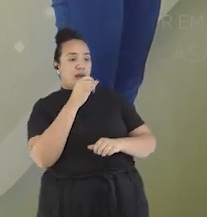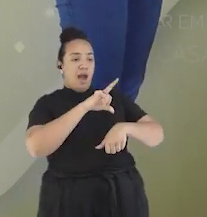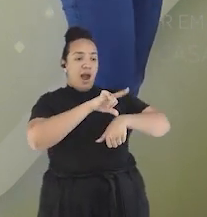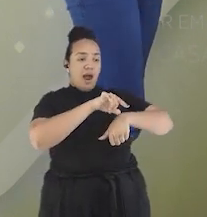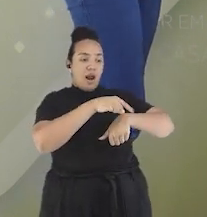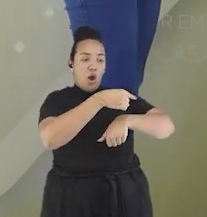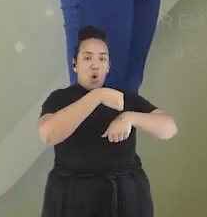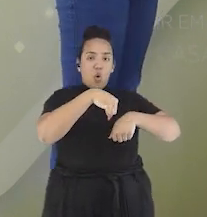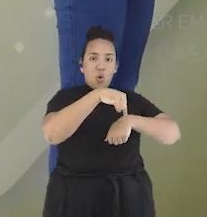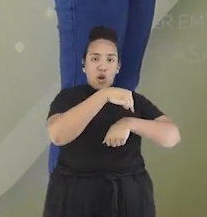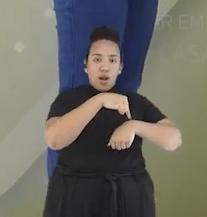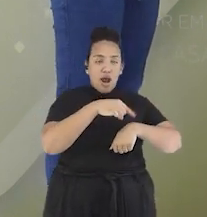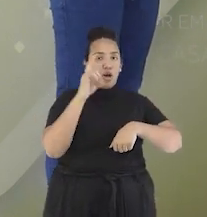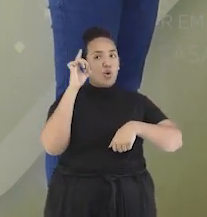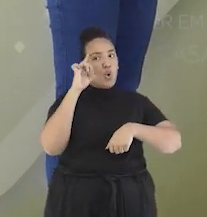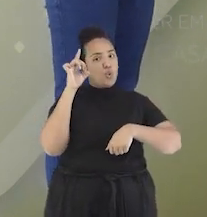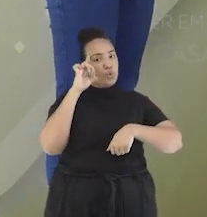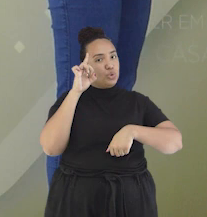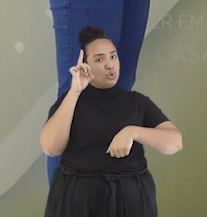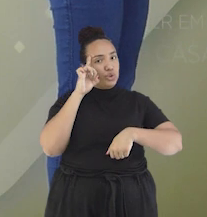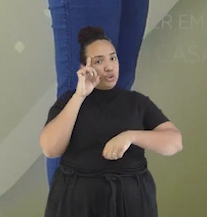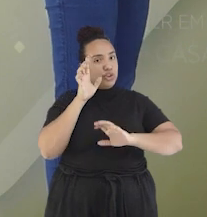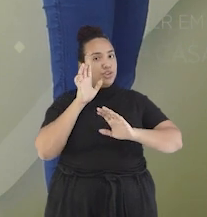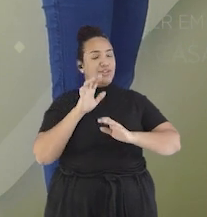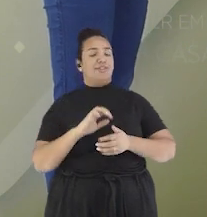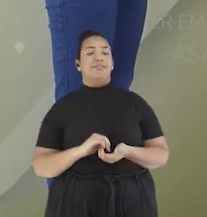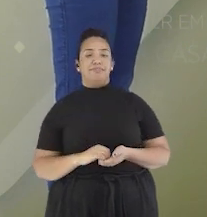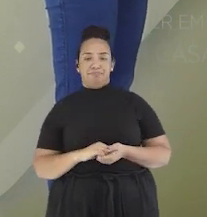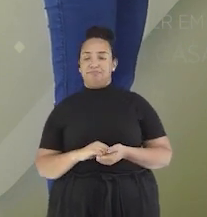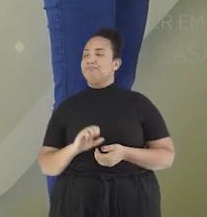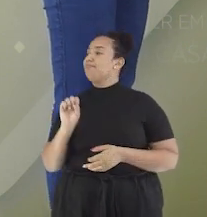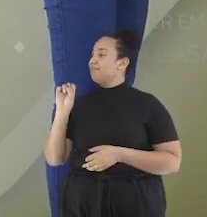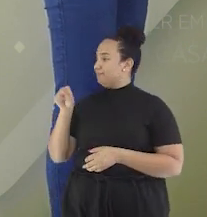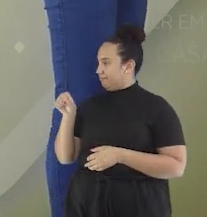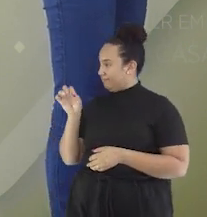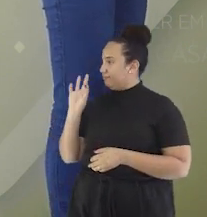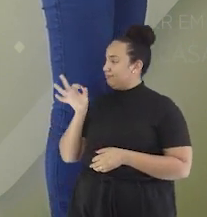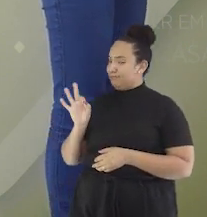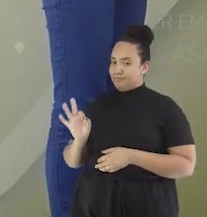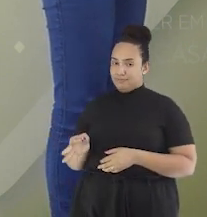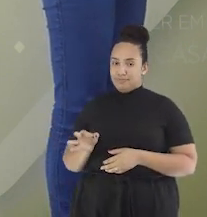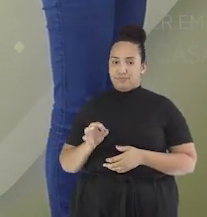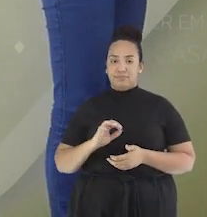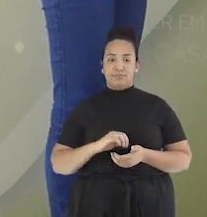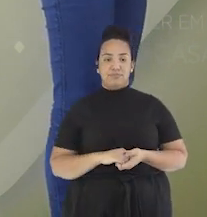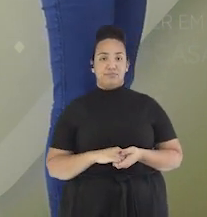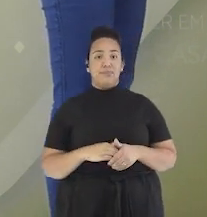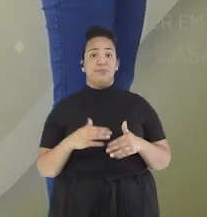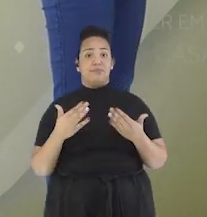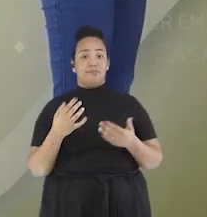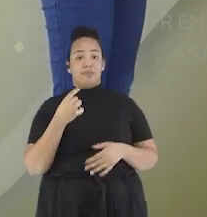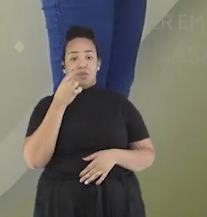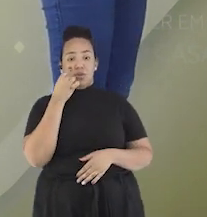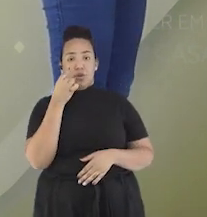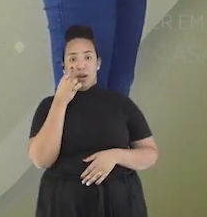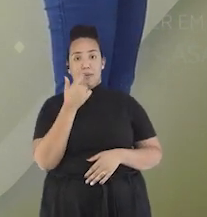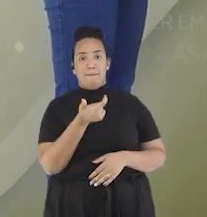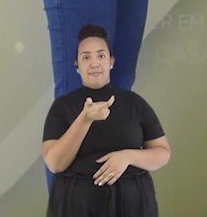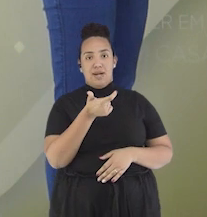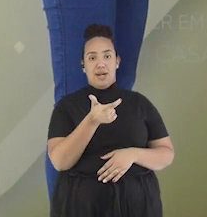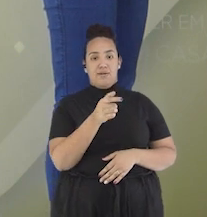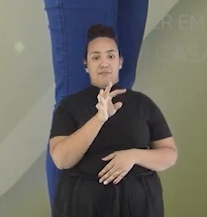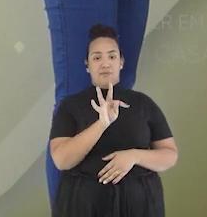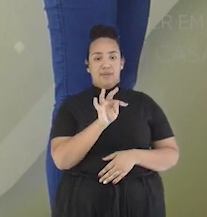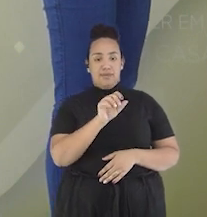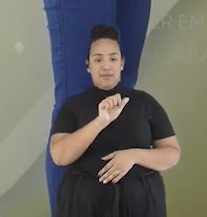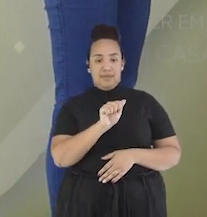os dias para ir para a escola, né? É isso mesmo, é isso mesmo. Aqui eles brincam com a palavra tarde. A